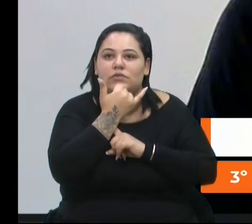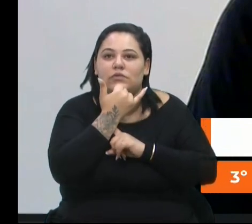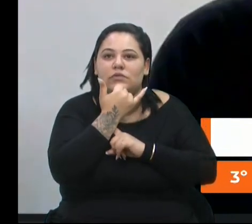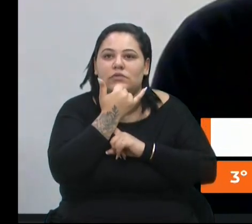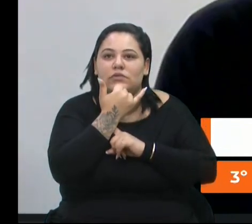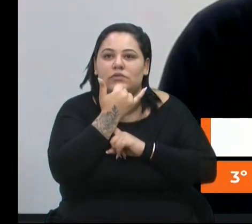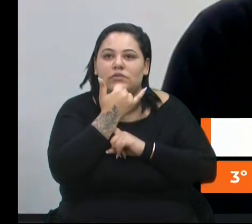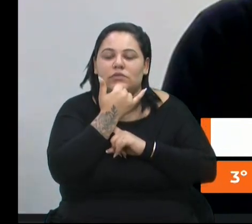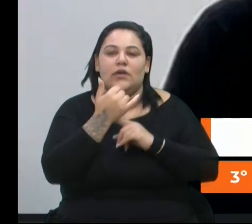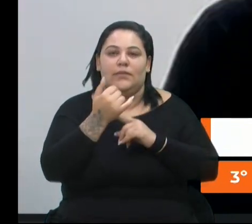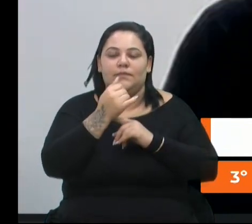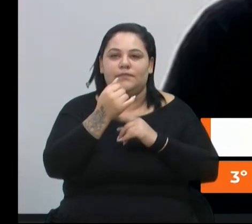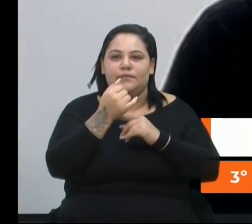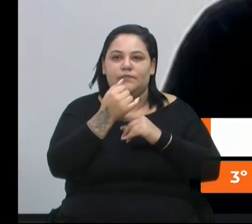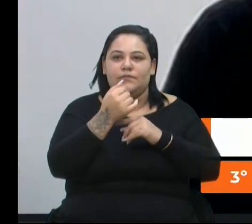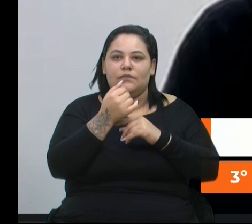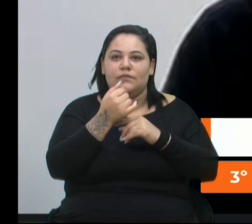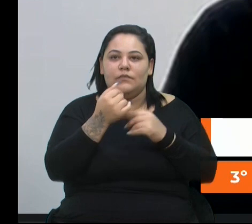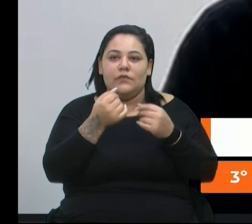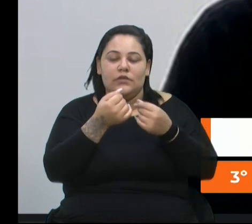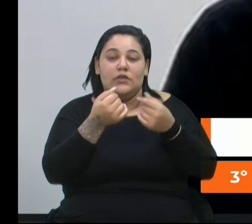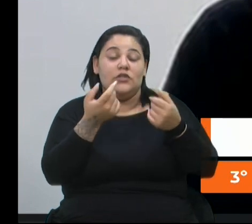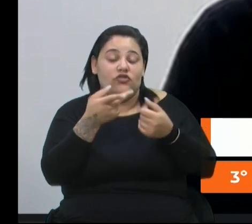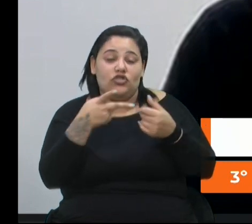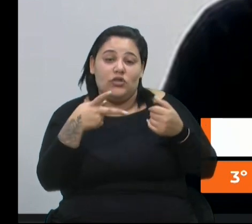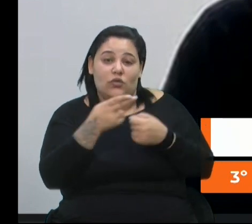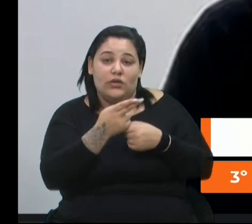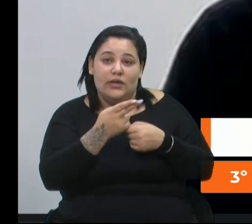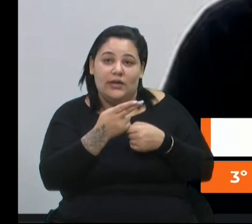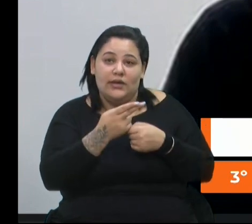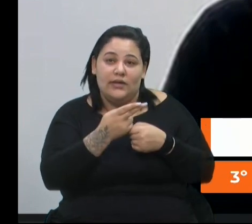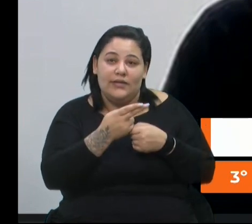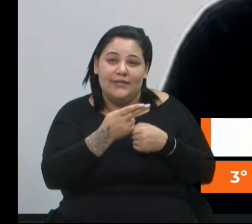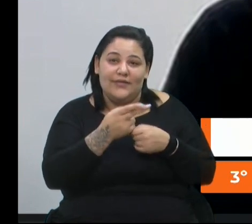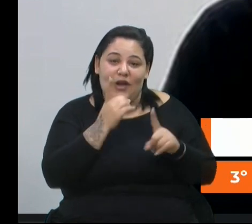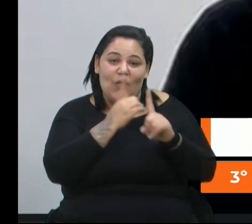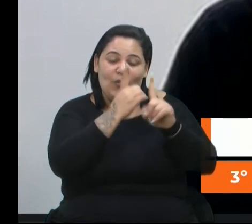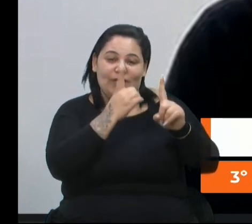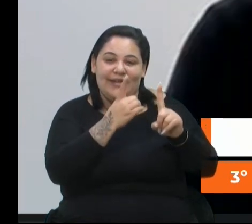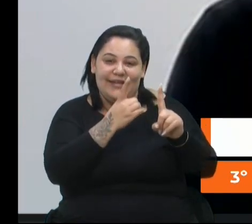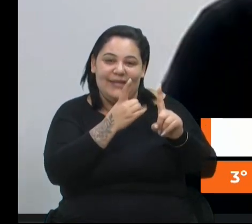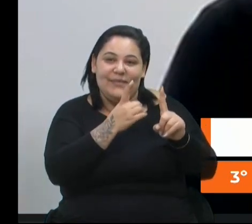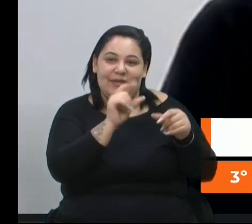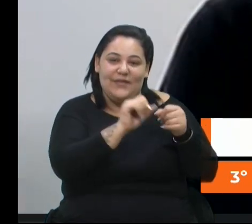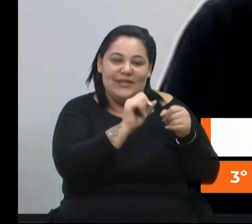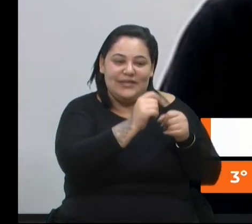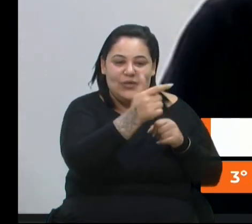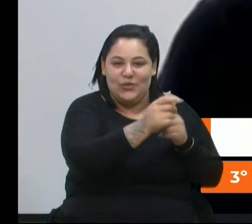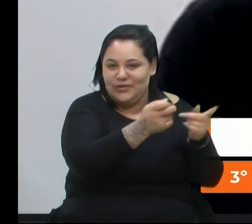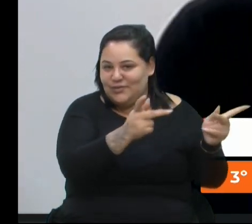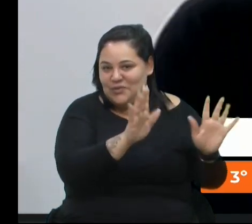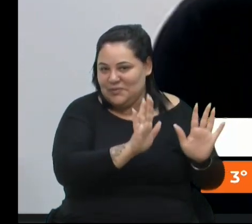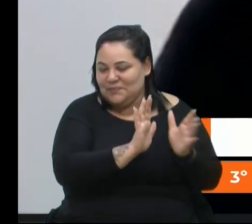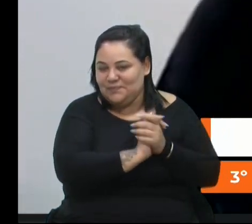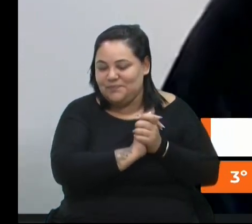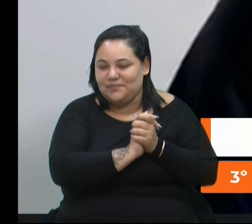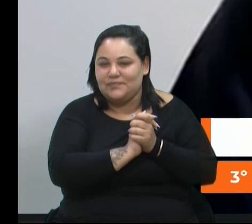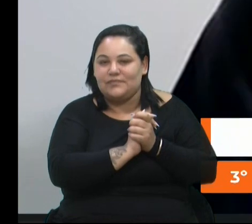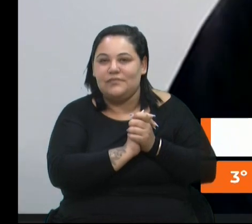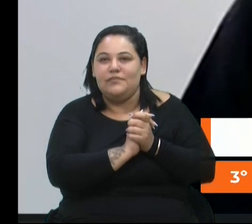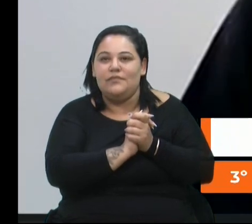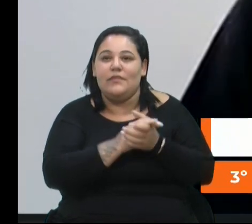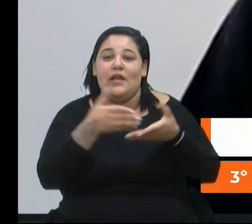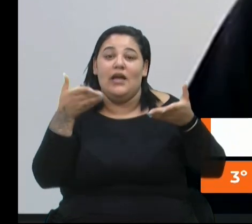vai discretamente ou diretamente te cortar, vai arrumar uma desculpa para arrumar alguma outra coisa para fazer.